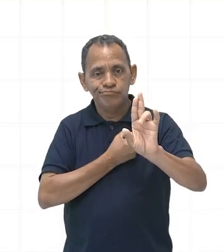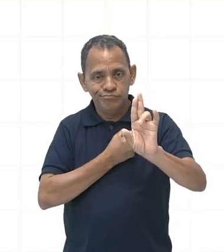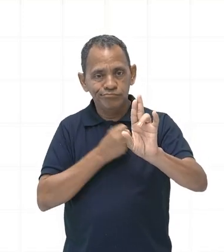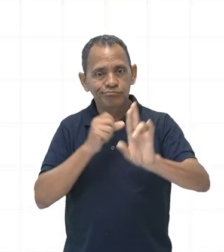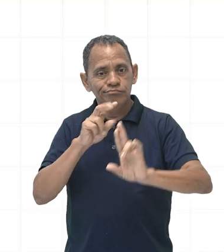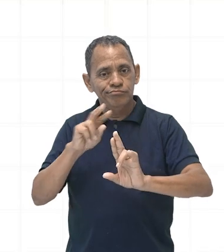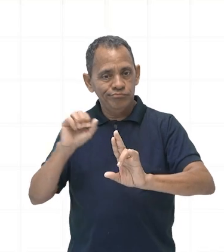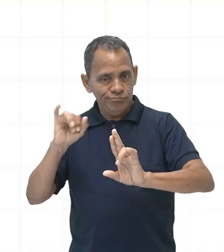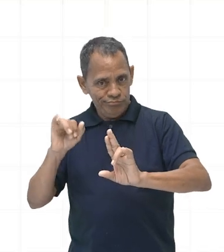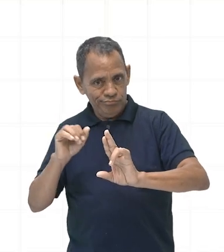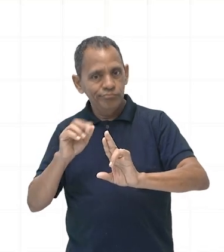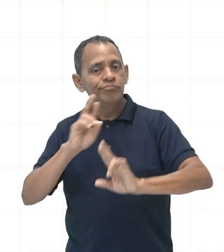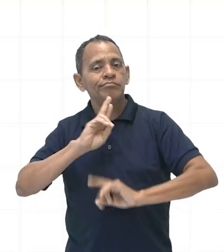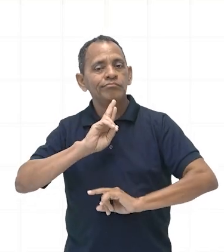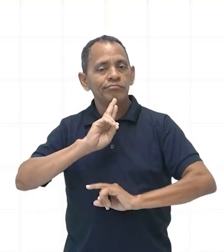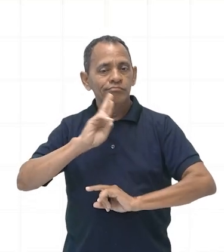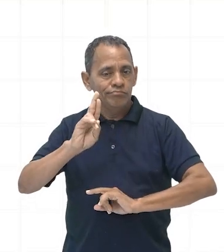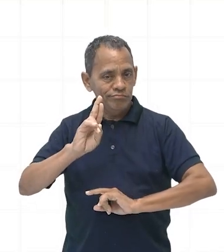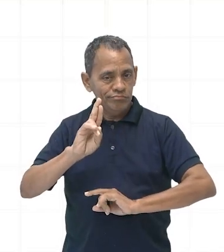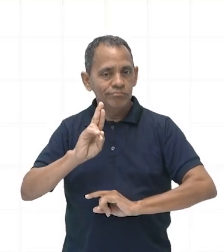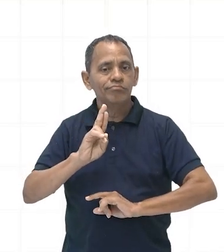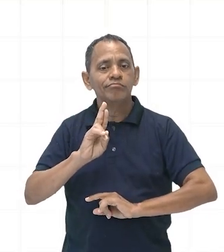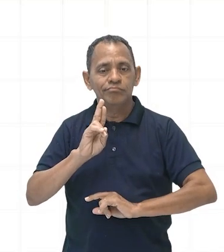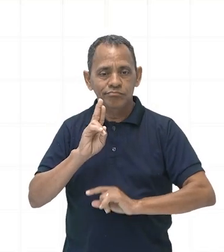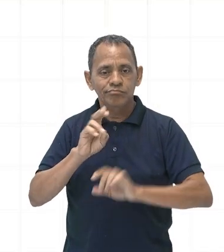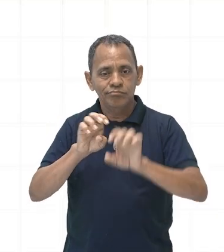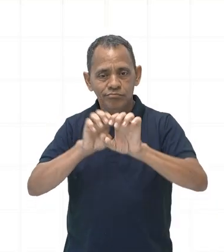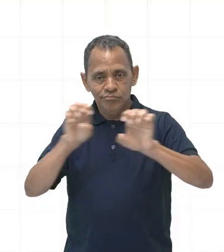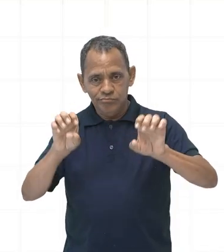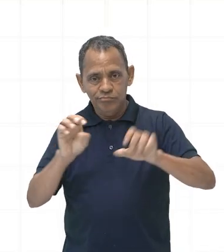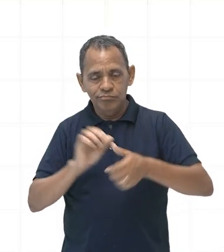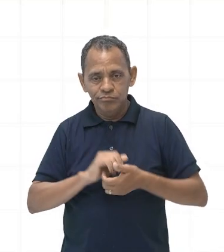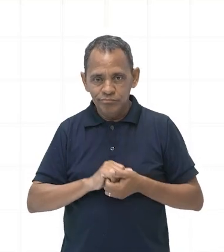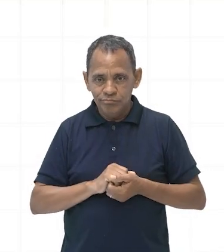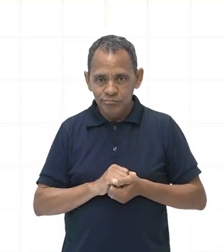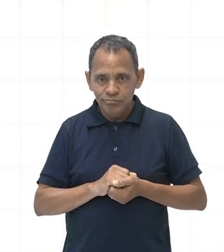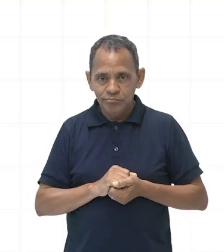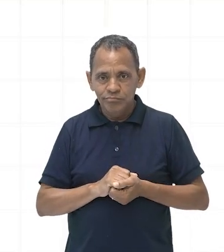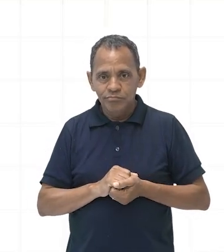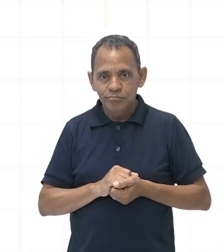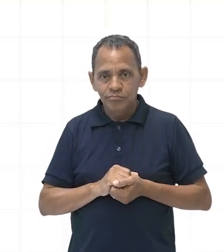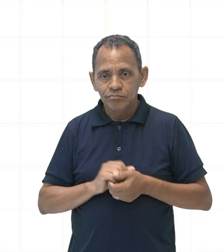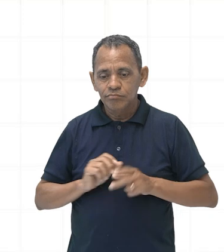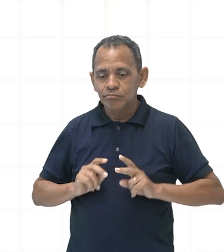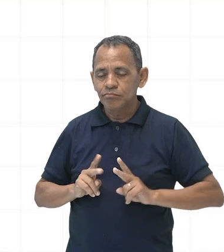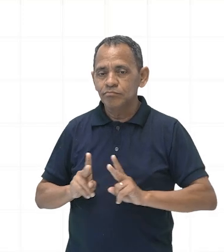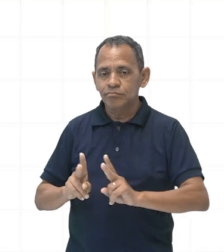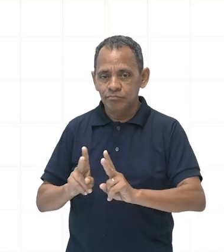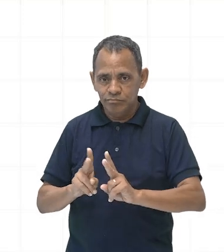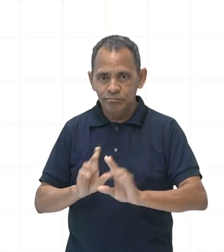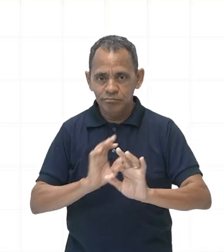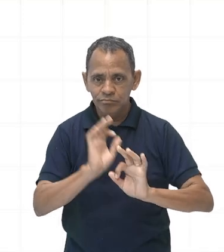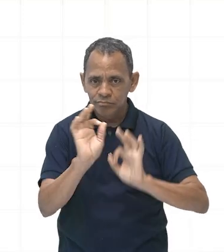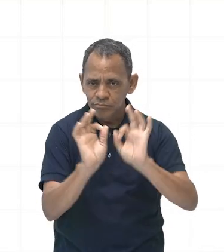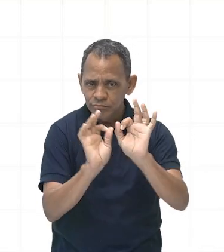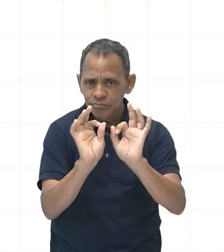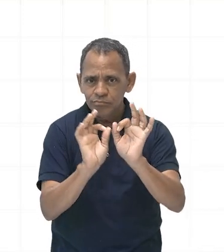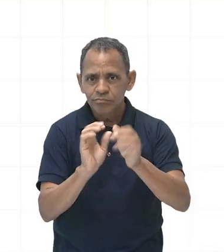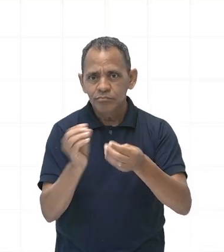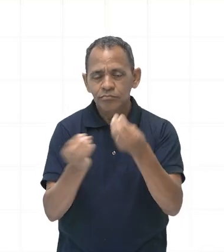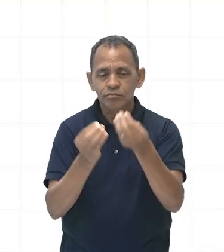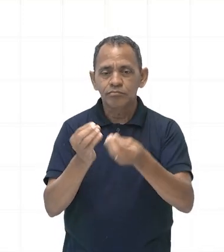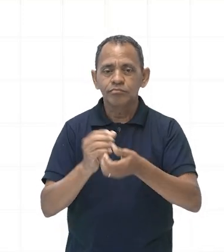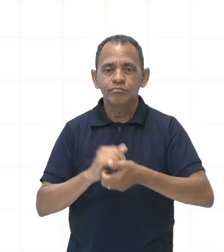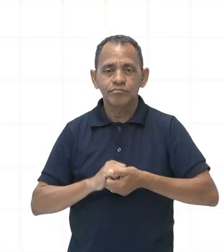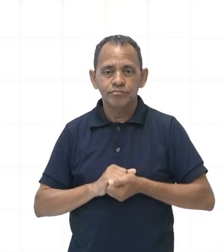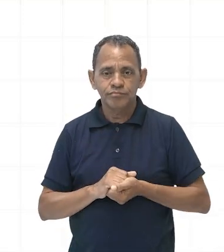a resposta para esse problema. Então, vamos continuar aqui e vamos montar, né, então, essa